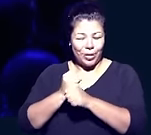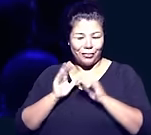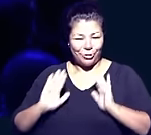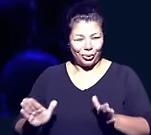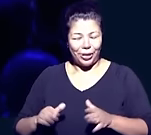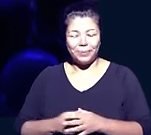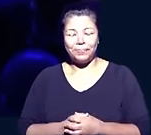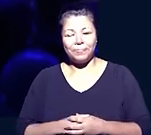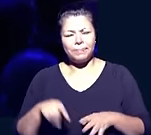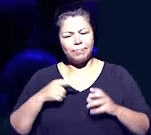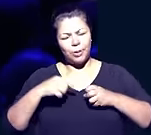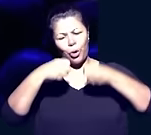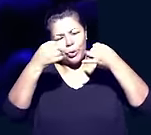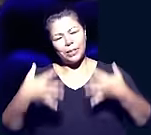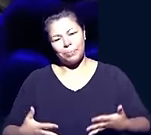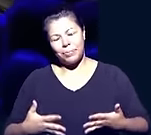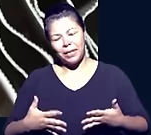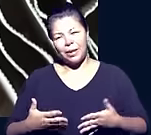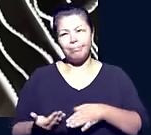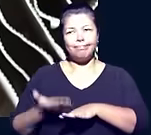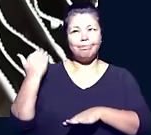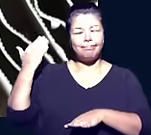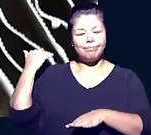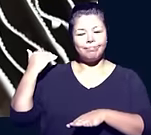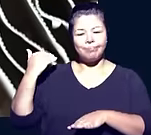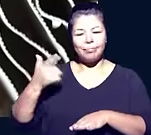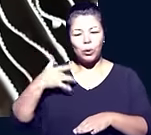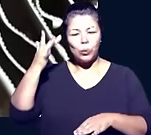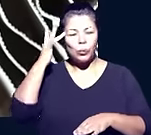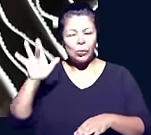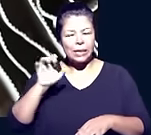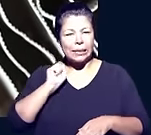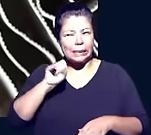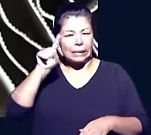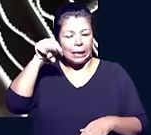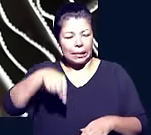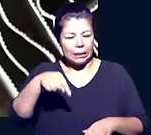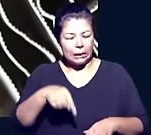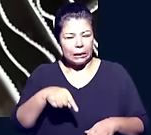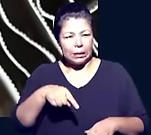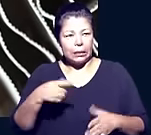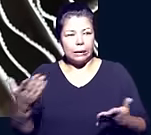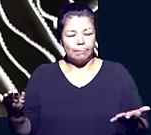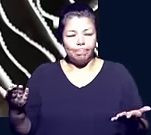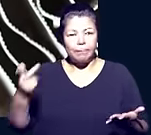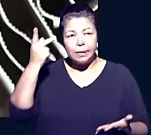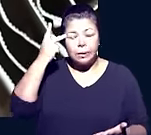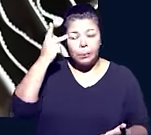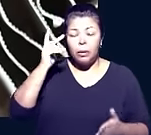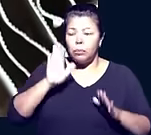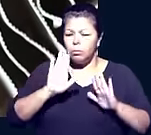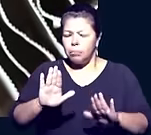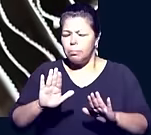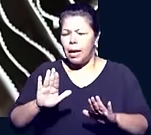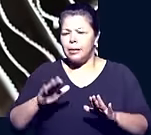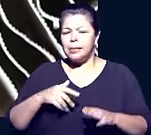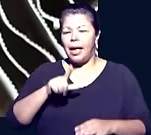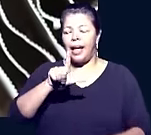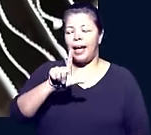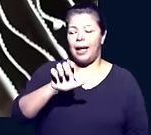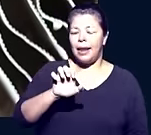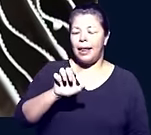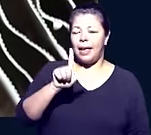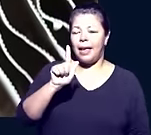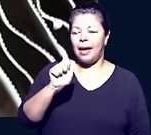disse uma vez eu acho que num num evento não sei se foi no centro aqui de convenções em São Paulo o legado que cada um quer quando